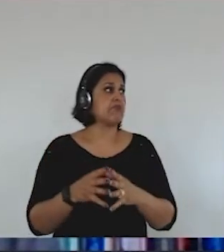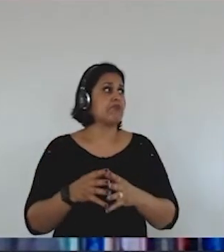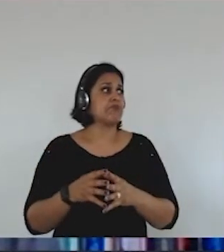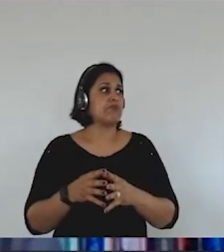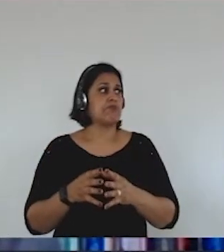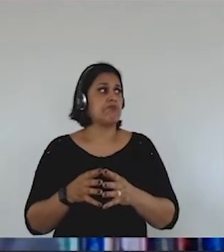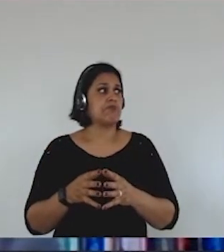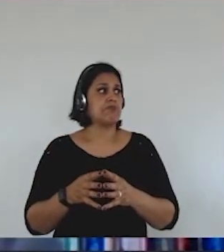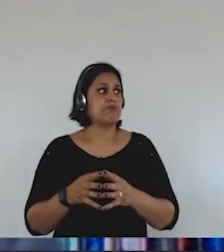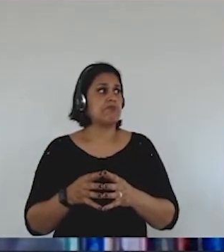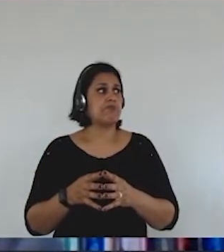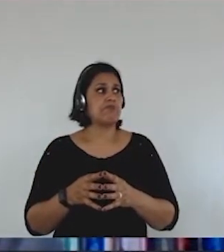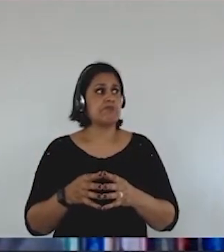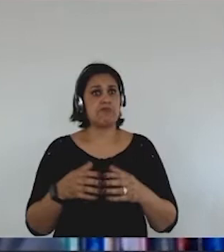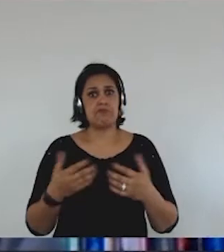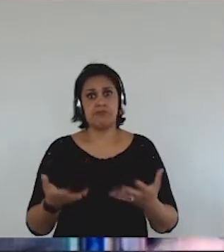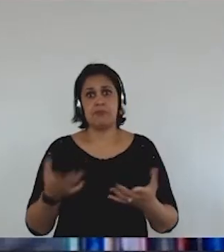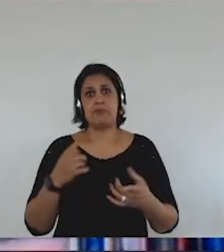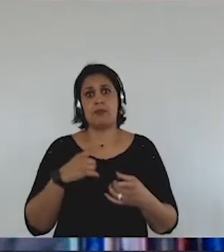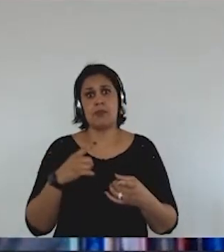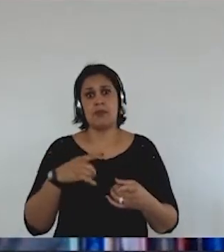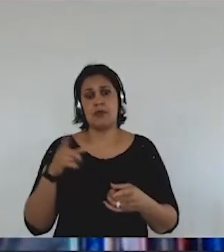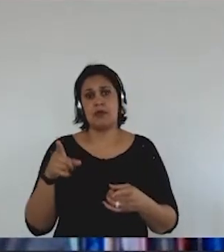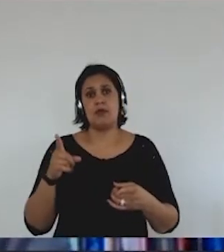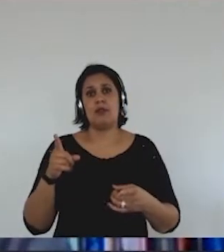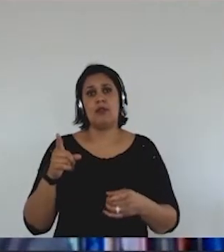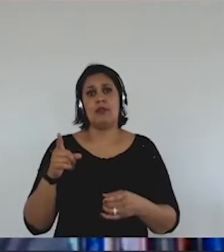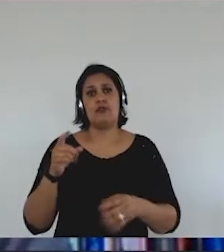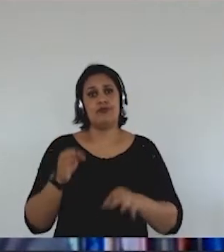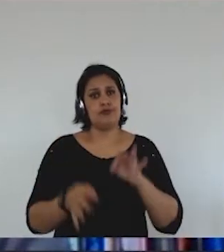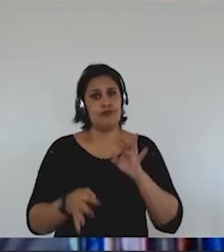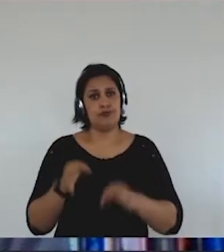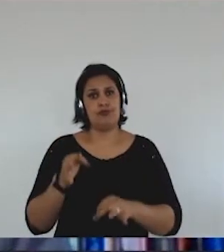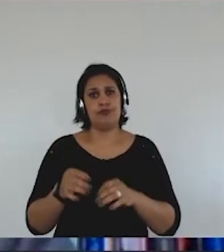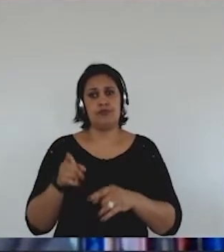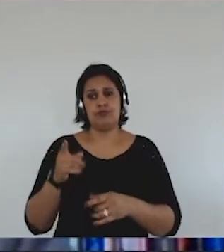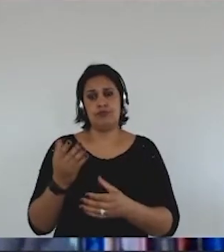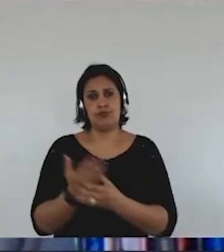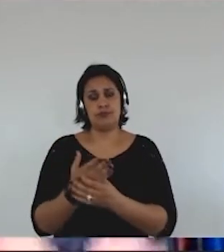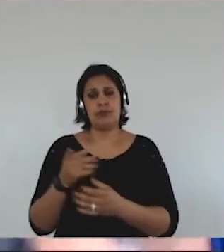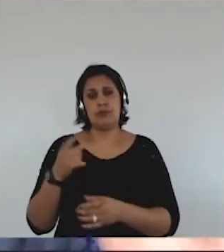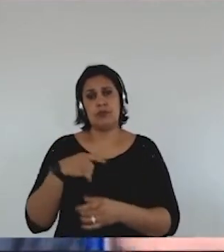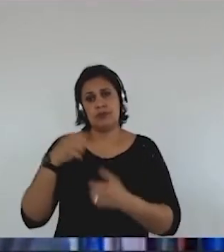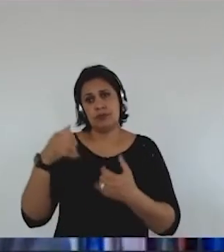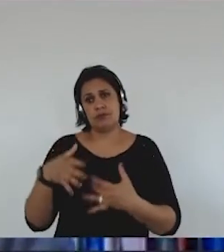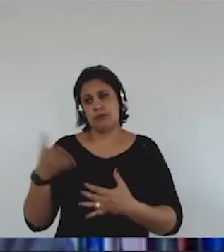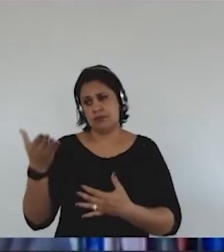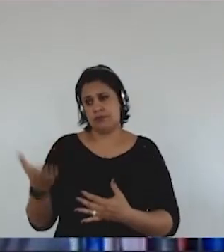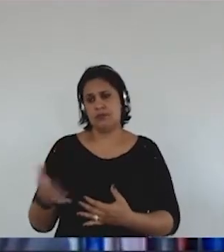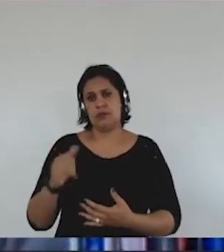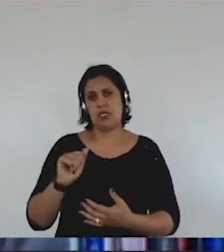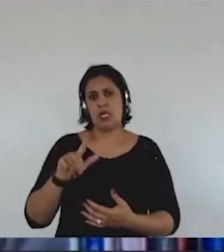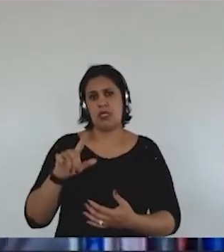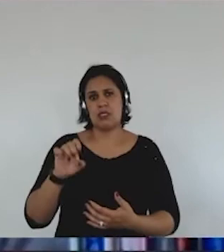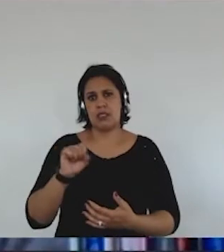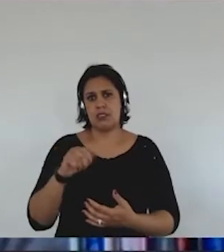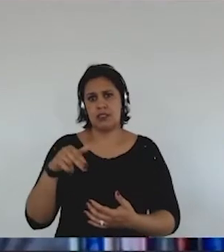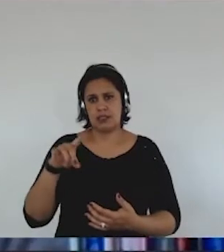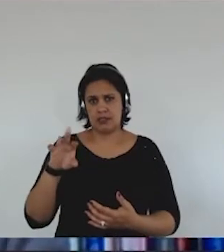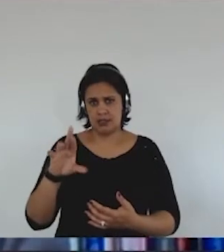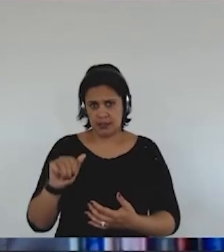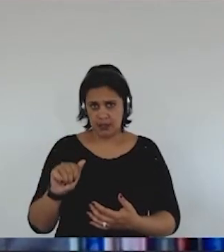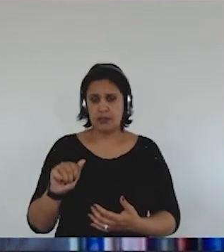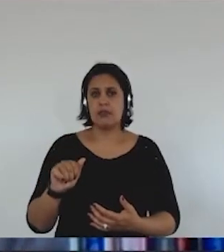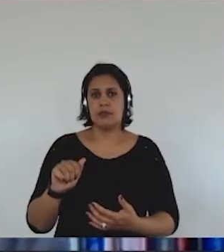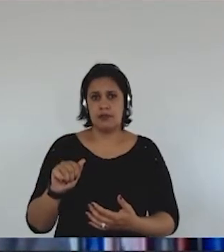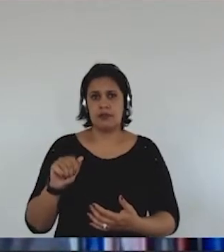exemplo, na judicialização. E aí eu acho que a exposição da doutora Alessandra vem bem a calhar nesse contexto